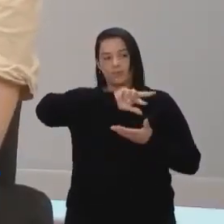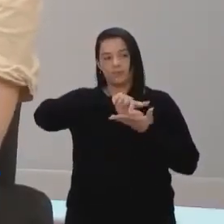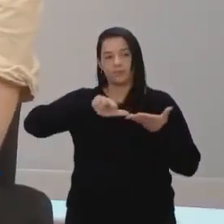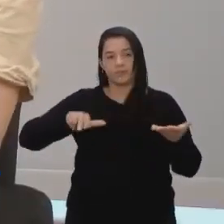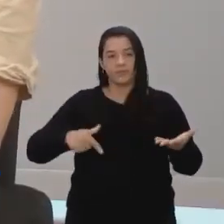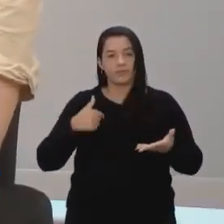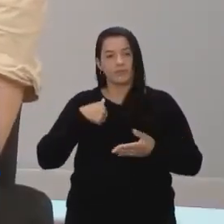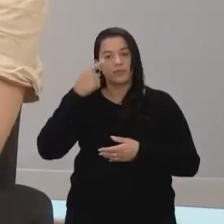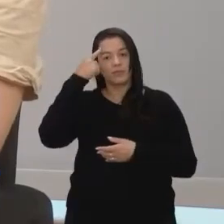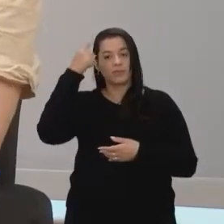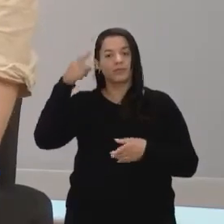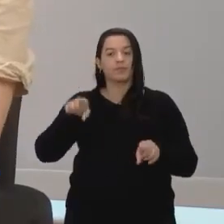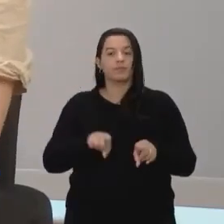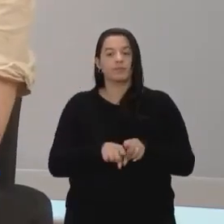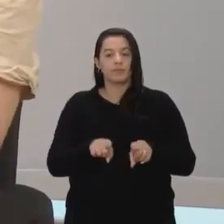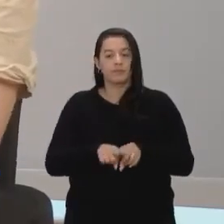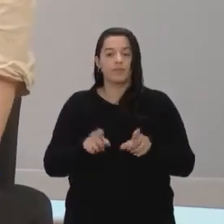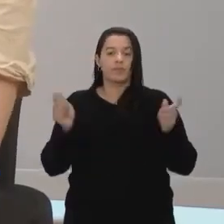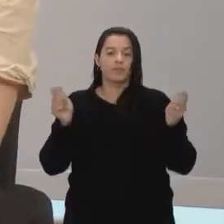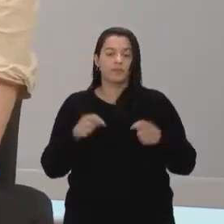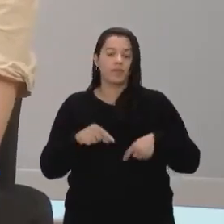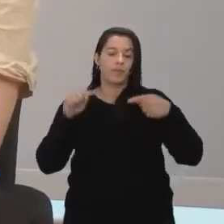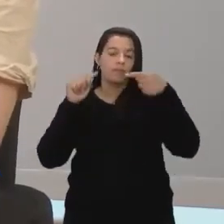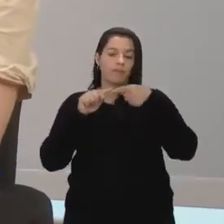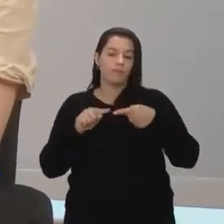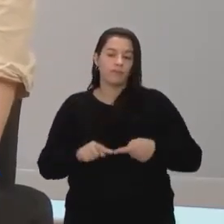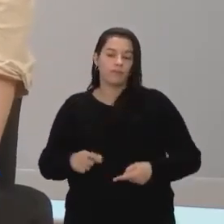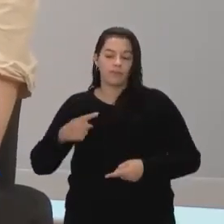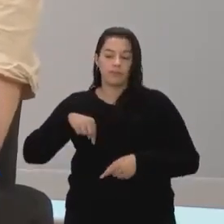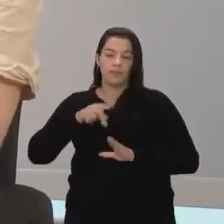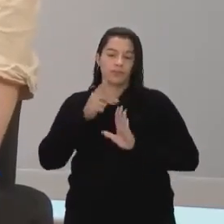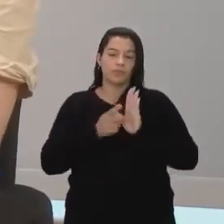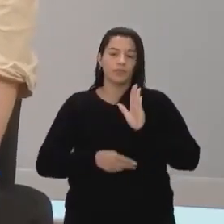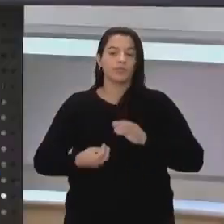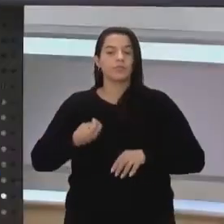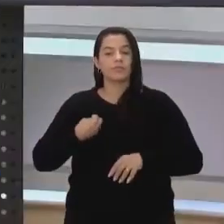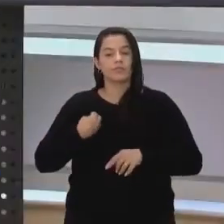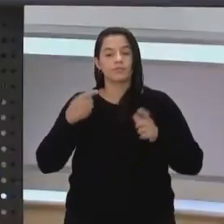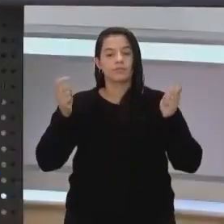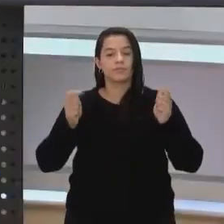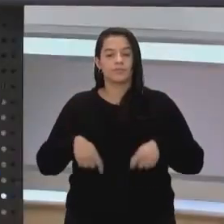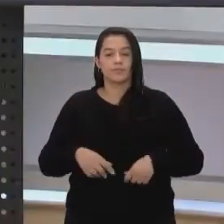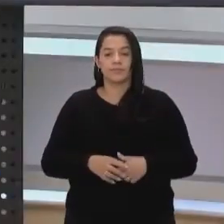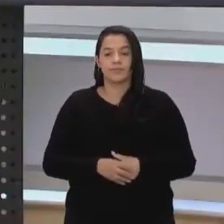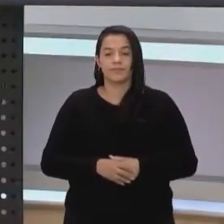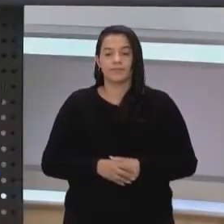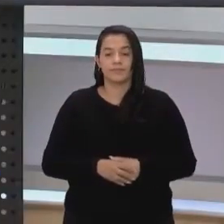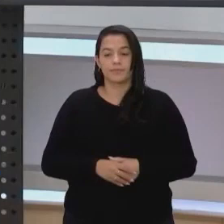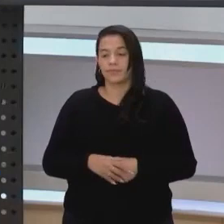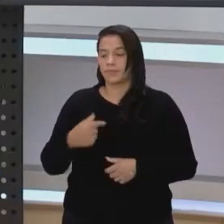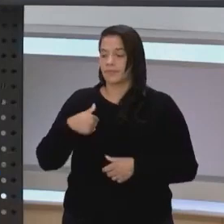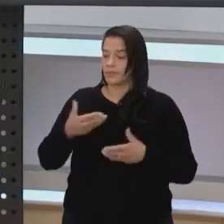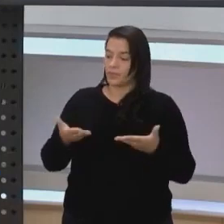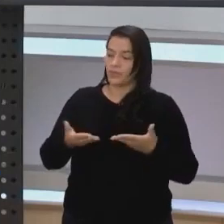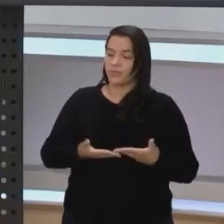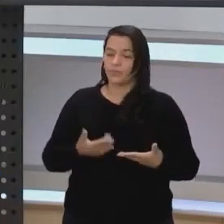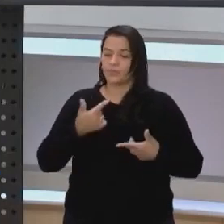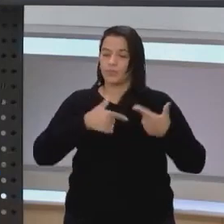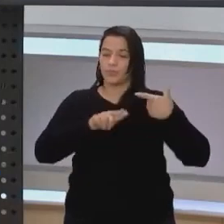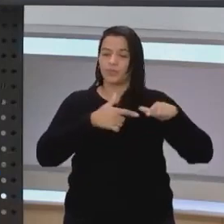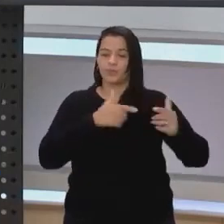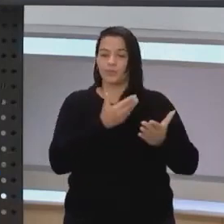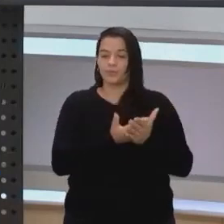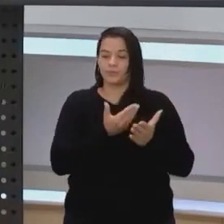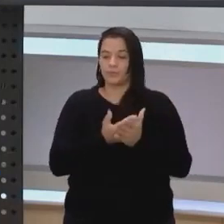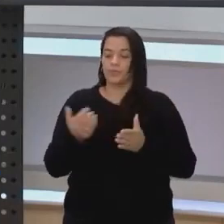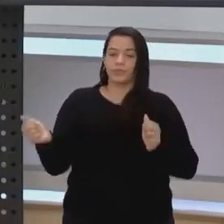muita coisa aqui agora, hein? Dá pra gente aplicar dentro do nosso projeto de vida. Exatamente. Aqui. E aí fica o convite, professor, para as próximas aulas, a gente